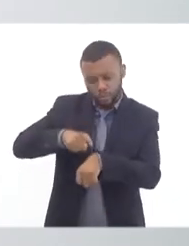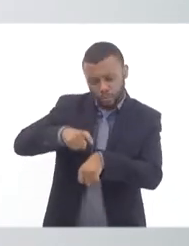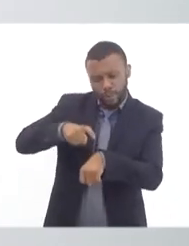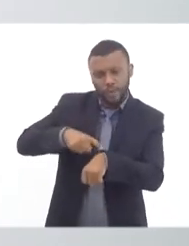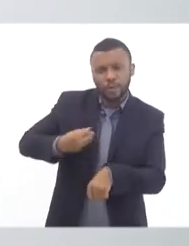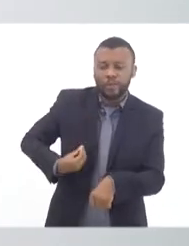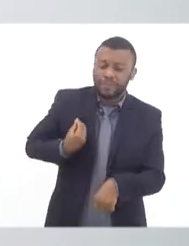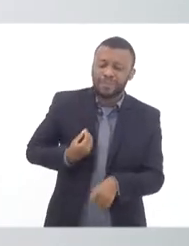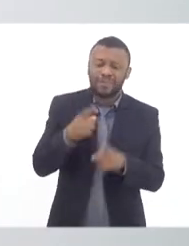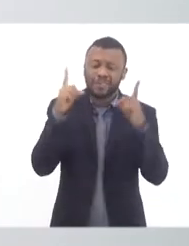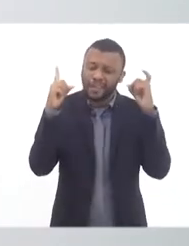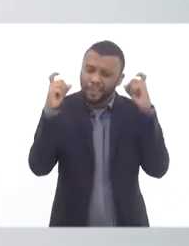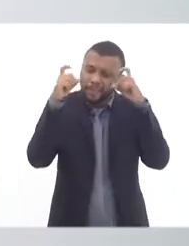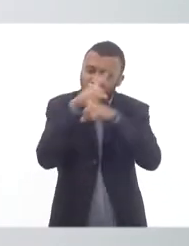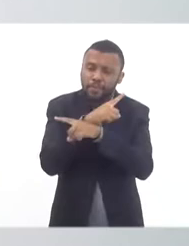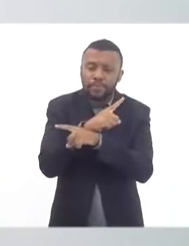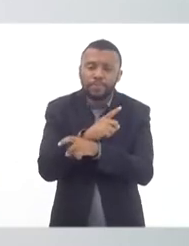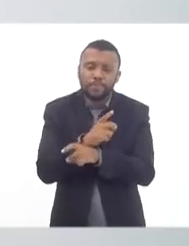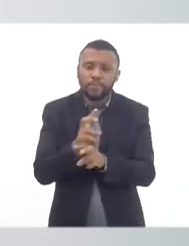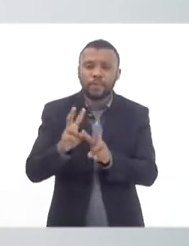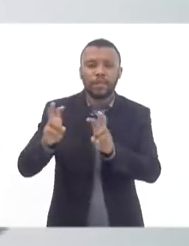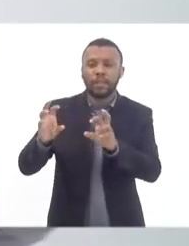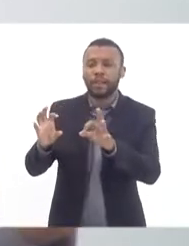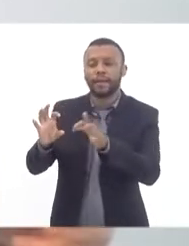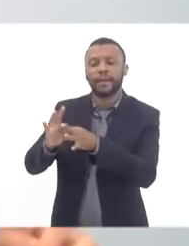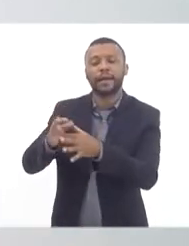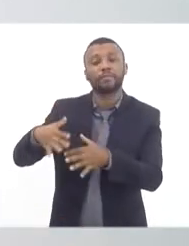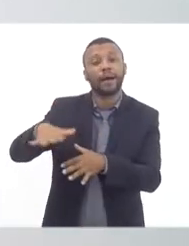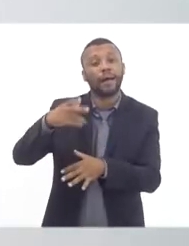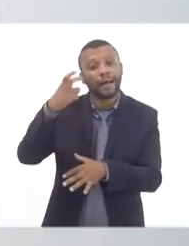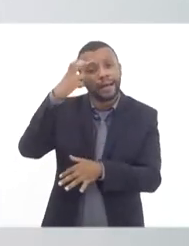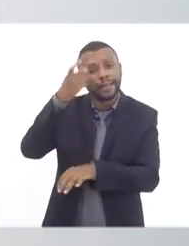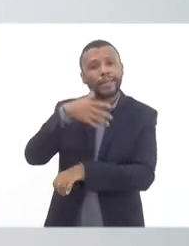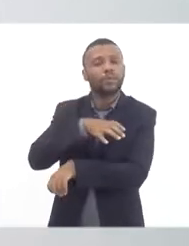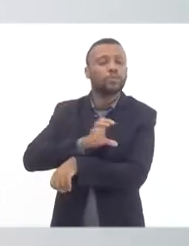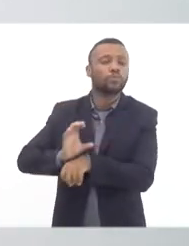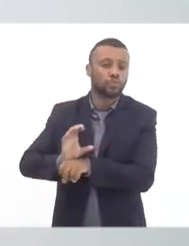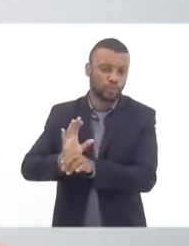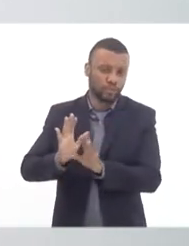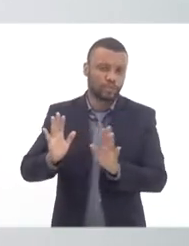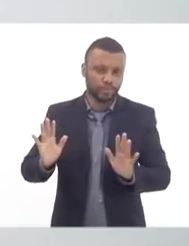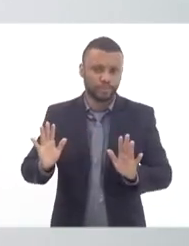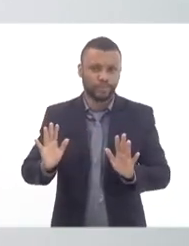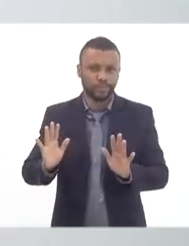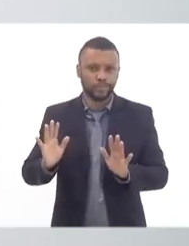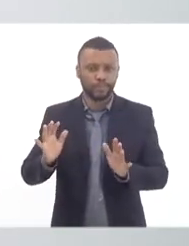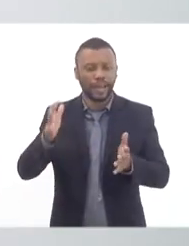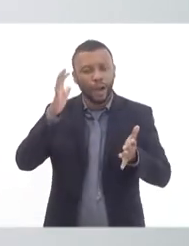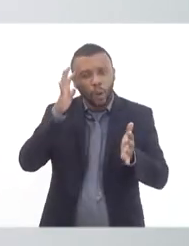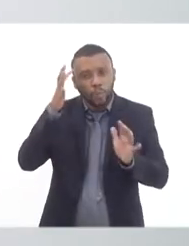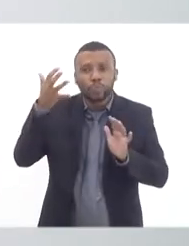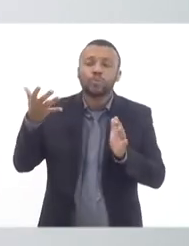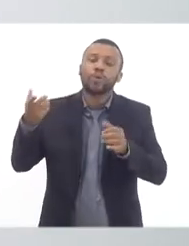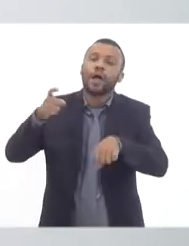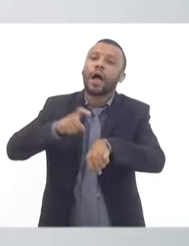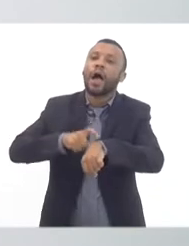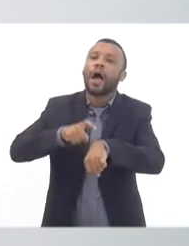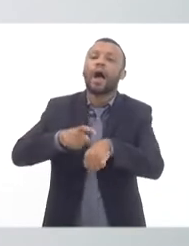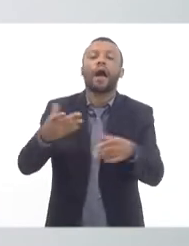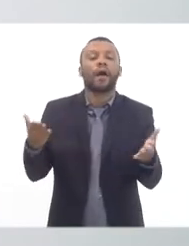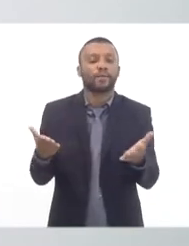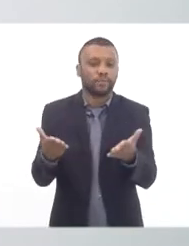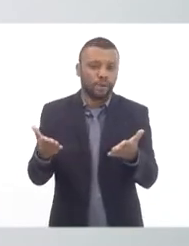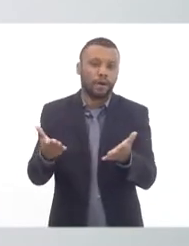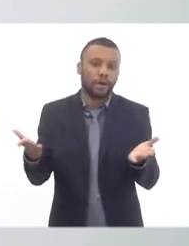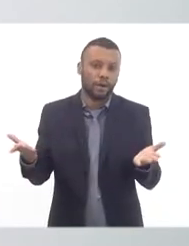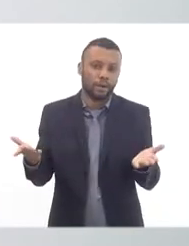momentos difíceis em relação à cultura, à política cultural. Né? E